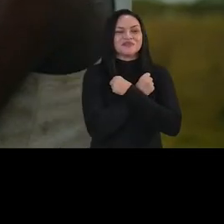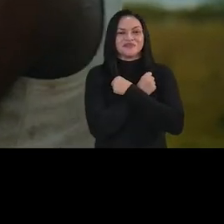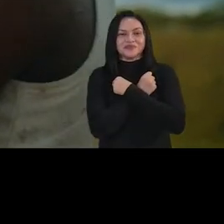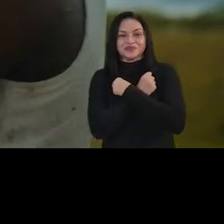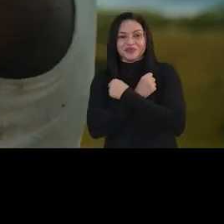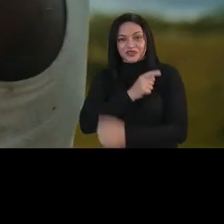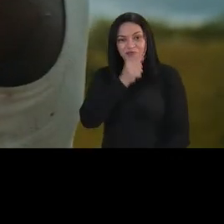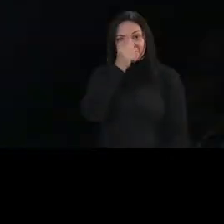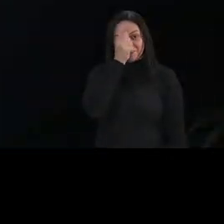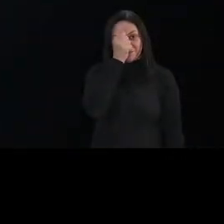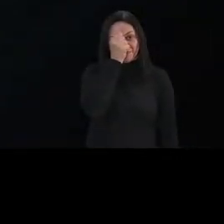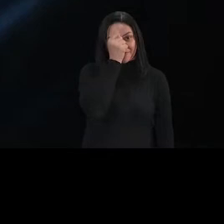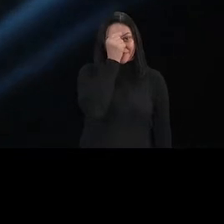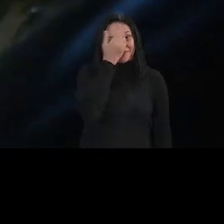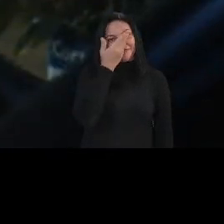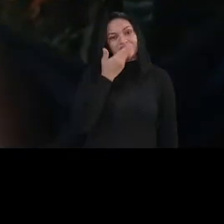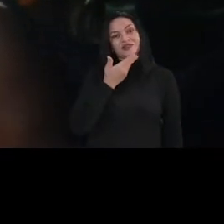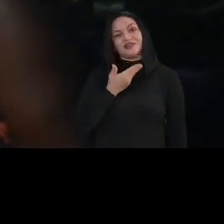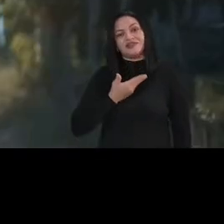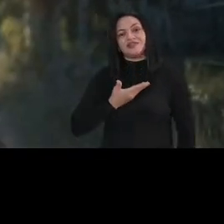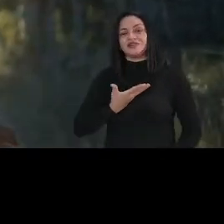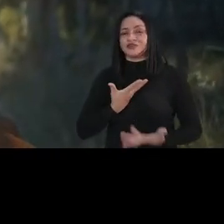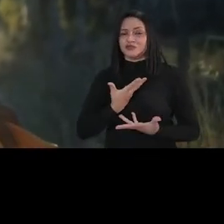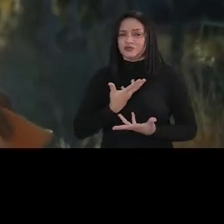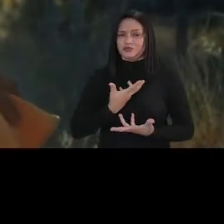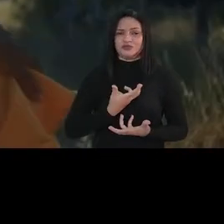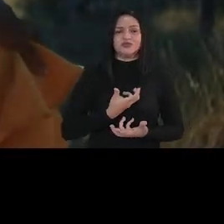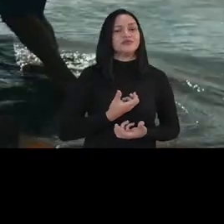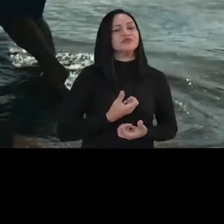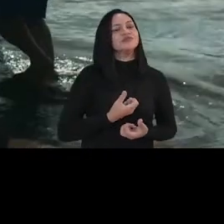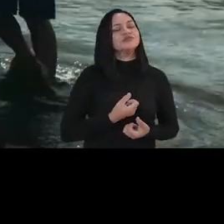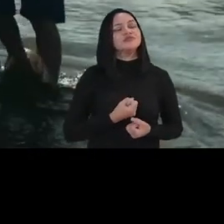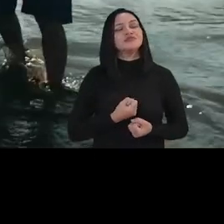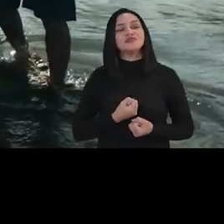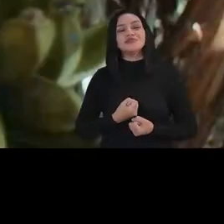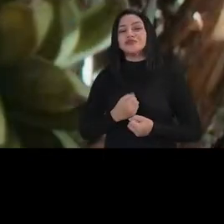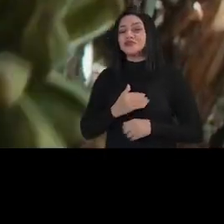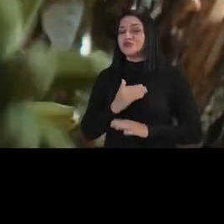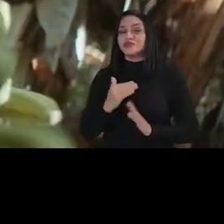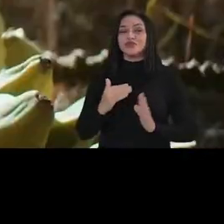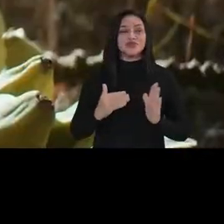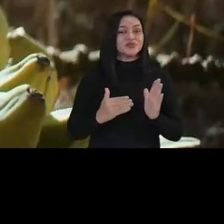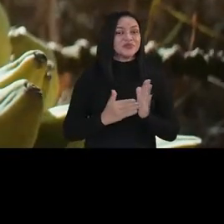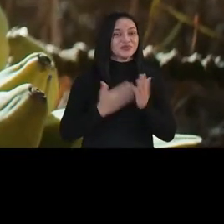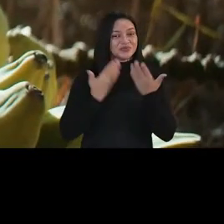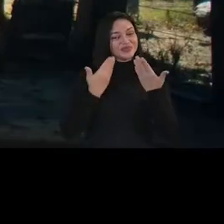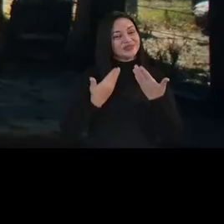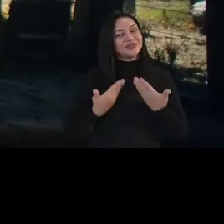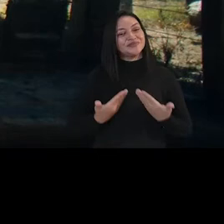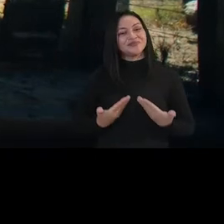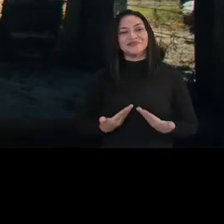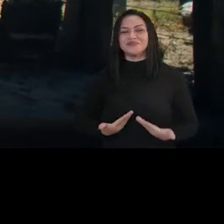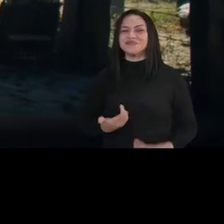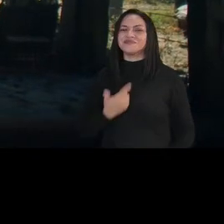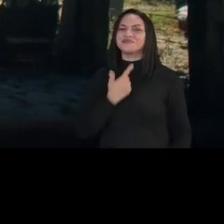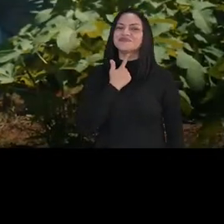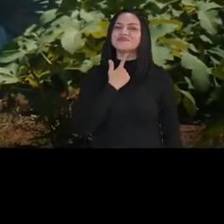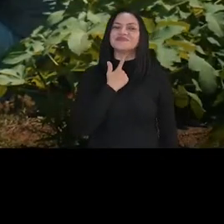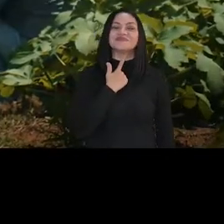sincero, um abraço para aliviar meu cansaço e toda